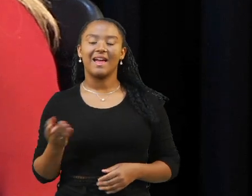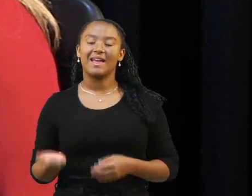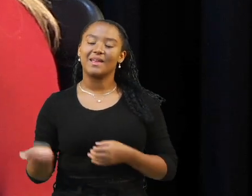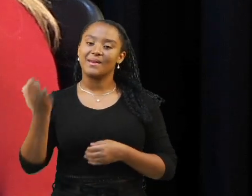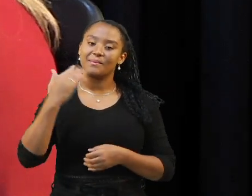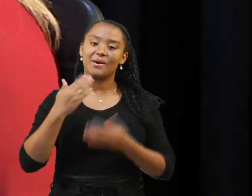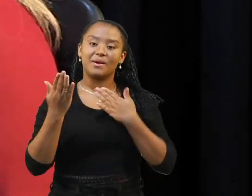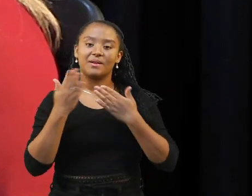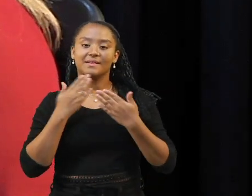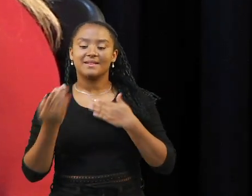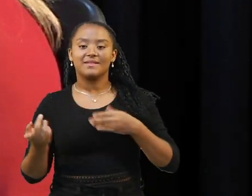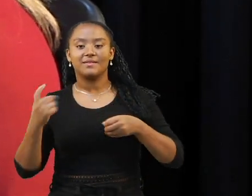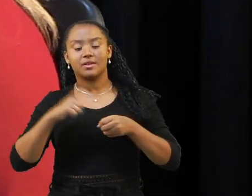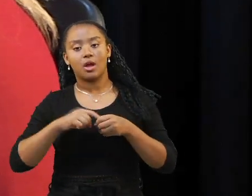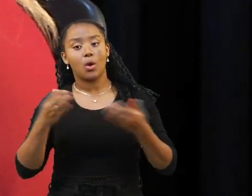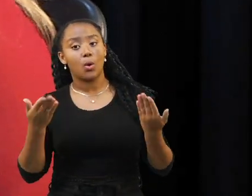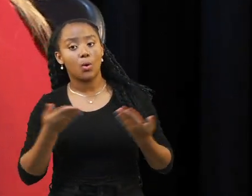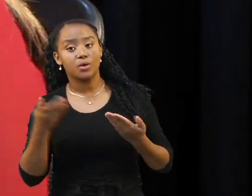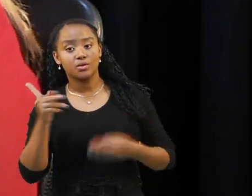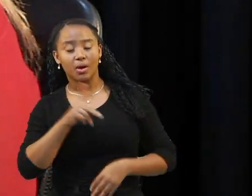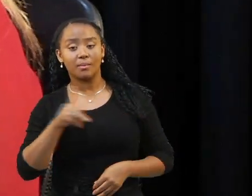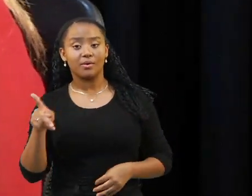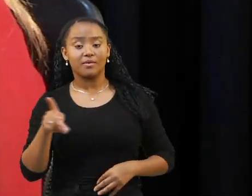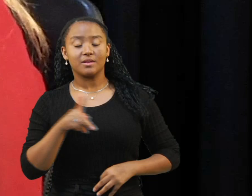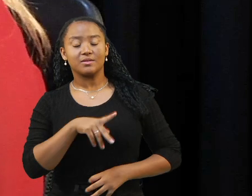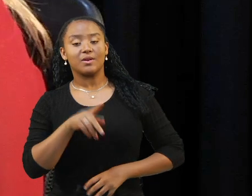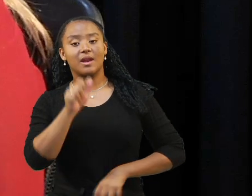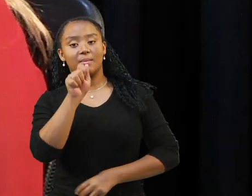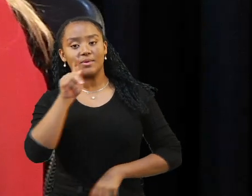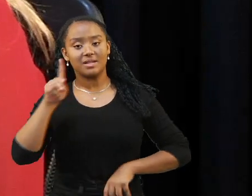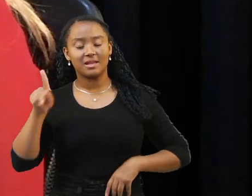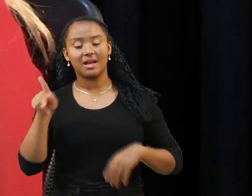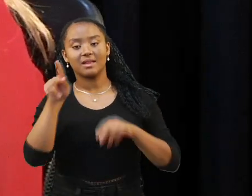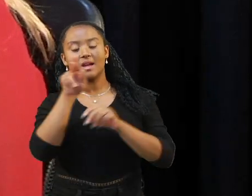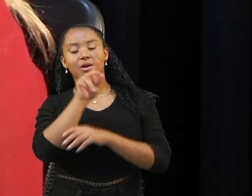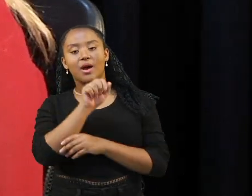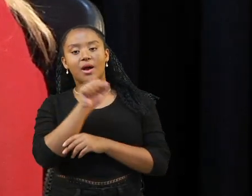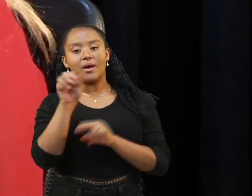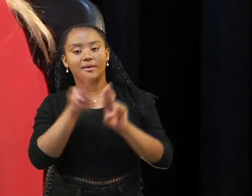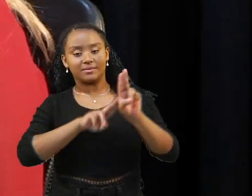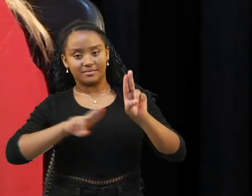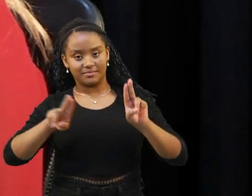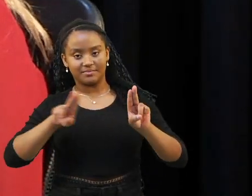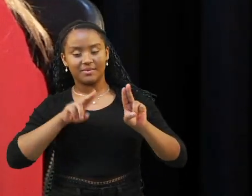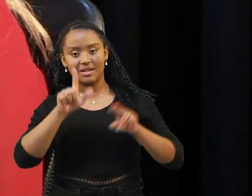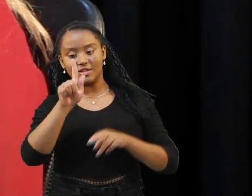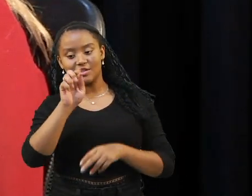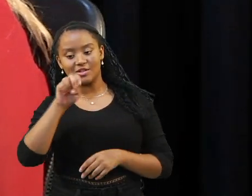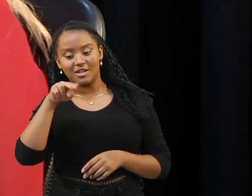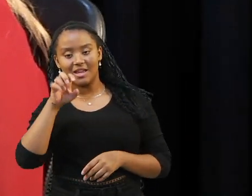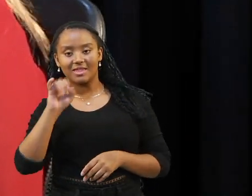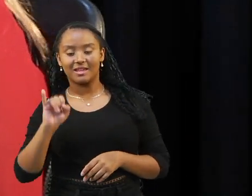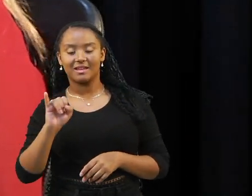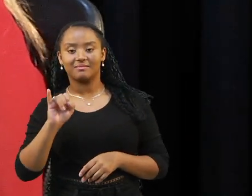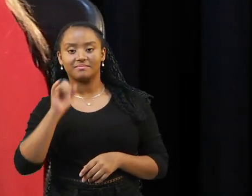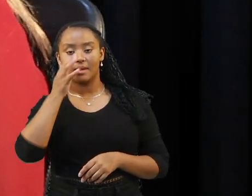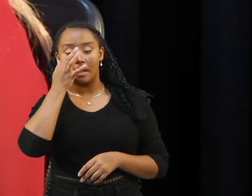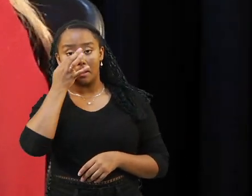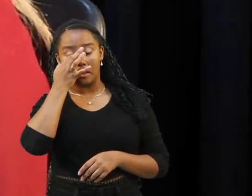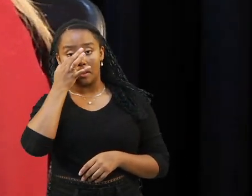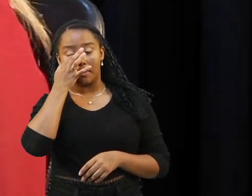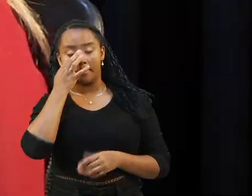Olá, e o Bora Prosear está de volta hoje com a professora aposentada da Universidade Federal de Uberlândia, Geni